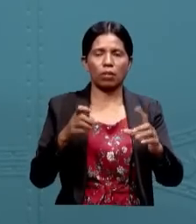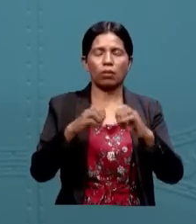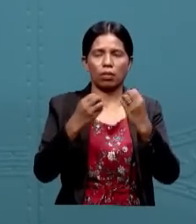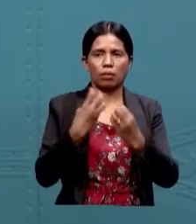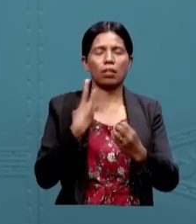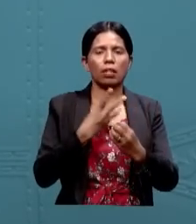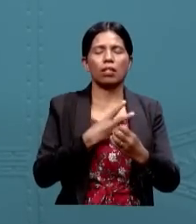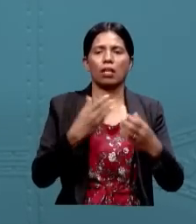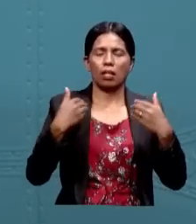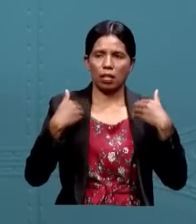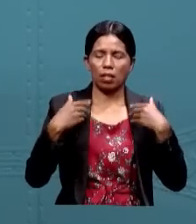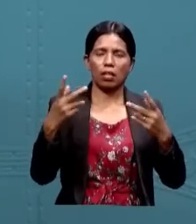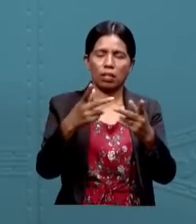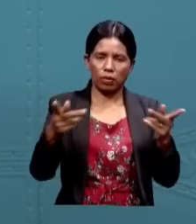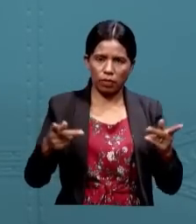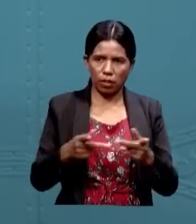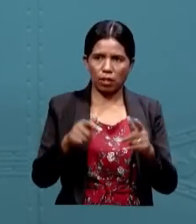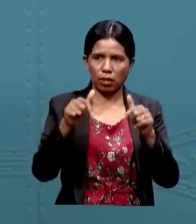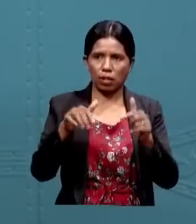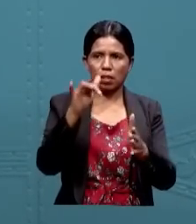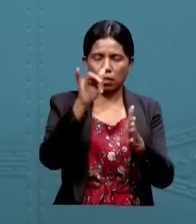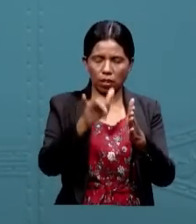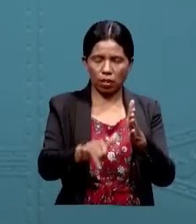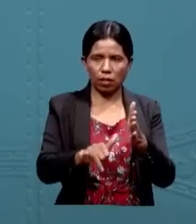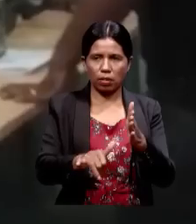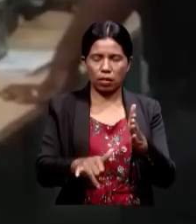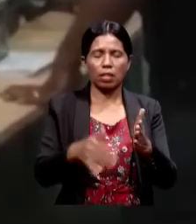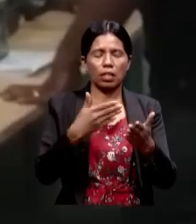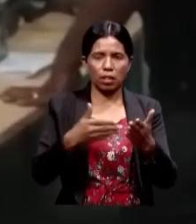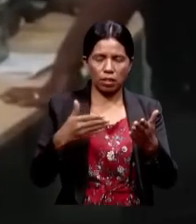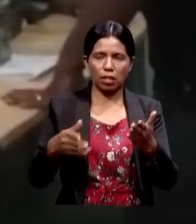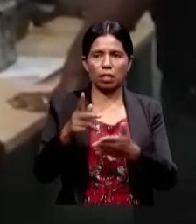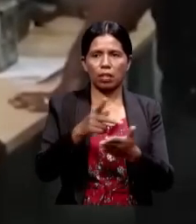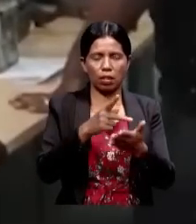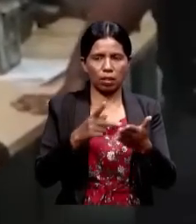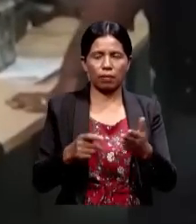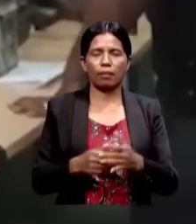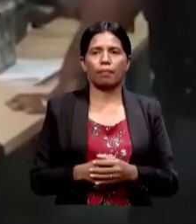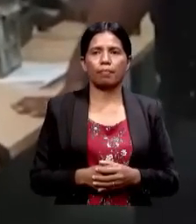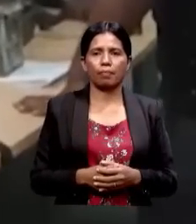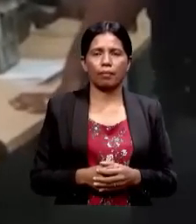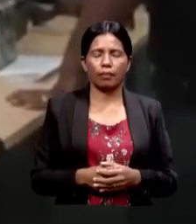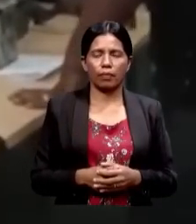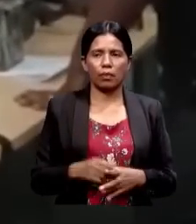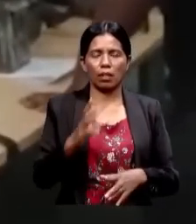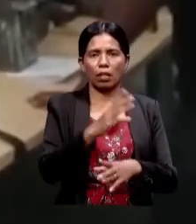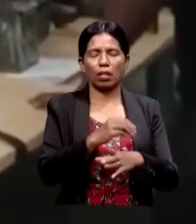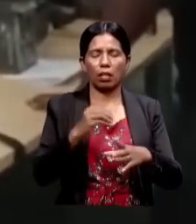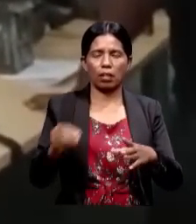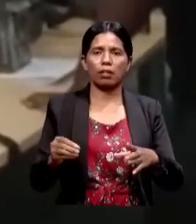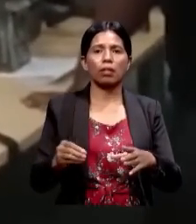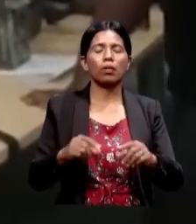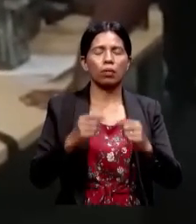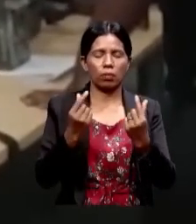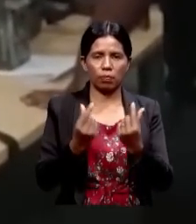ita hatene katak iha fatin ida ne rai hela objeto de crime ruma. Equipa conjunta halo busca e suspeito ele em